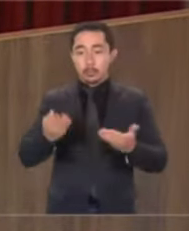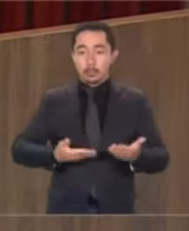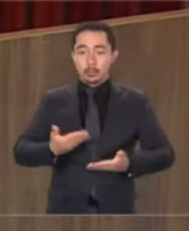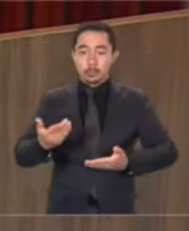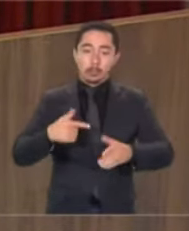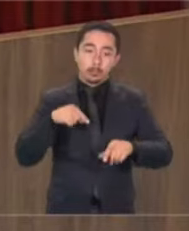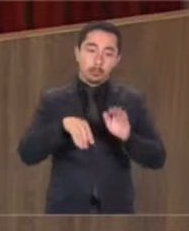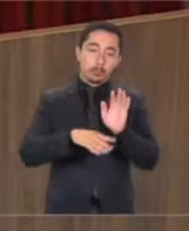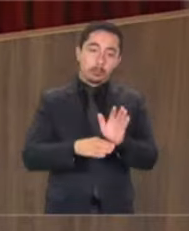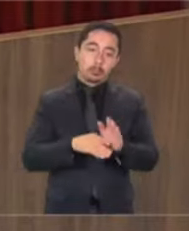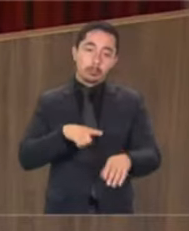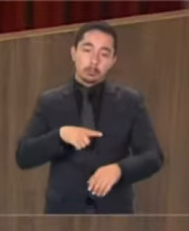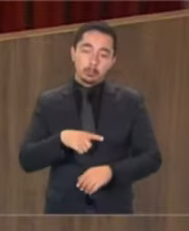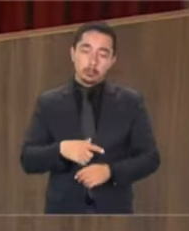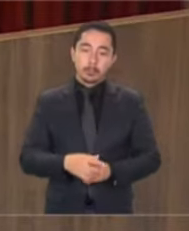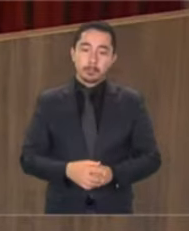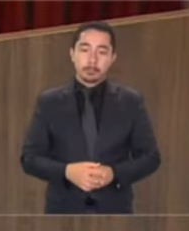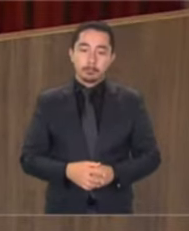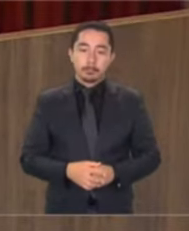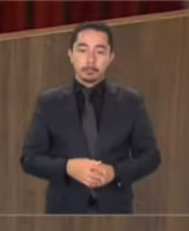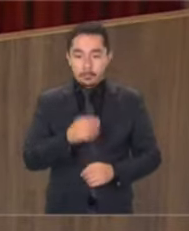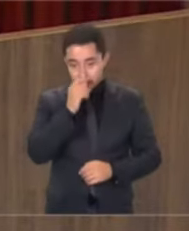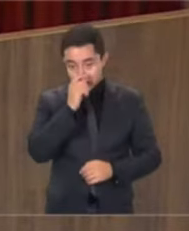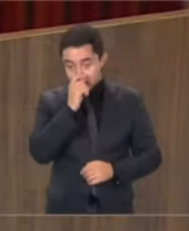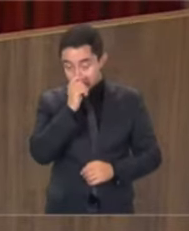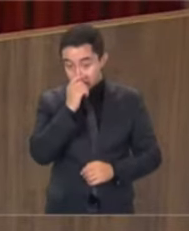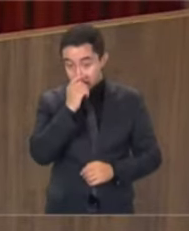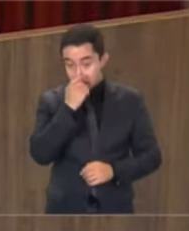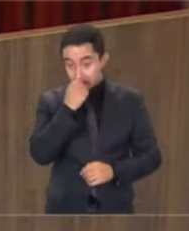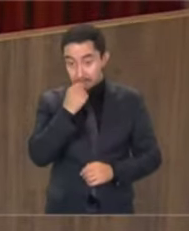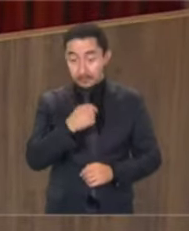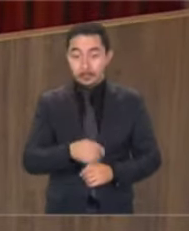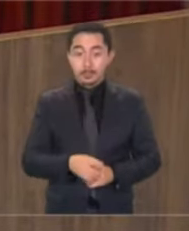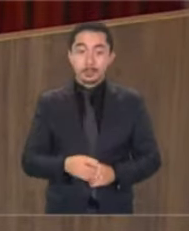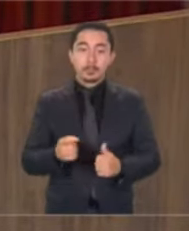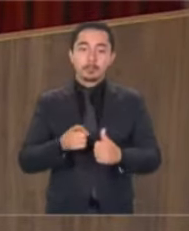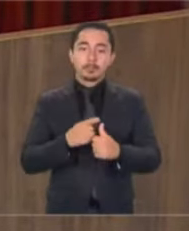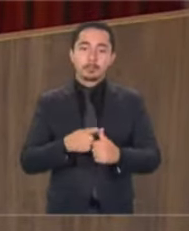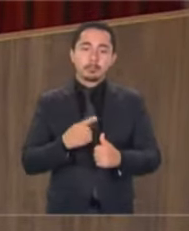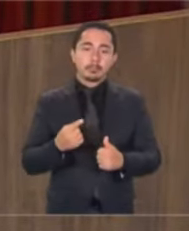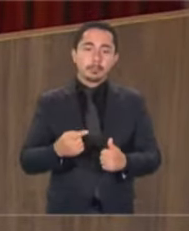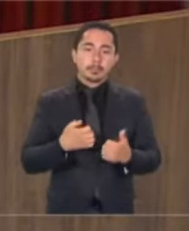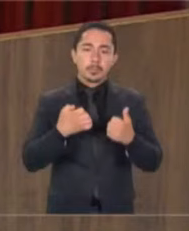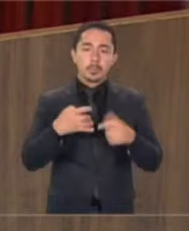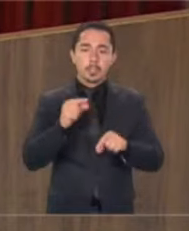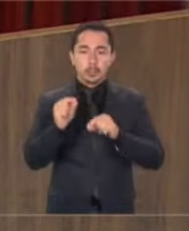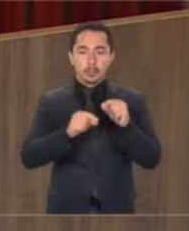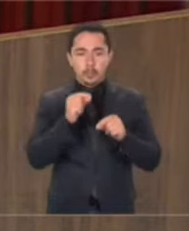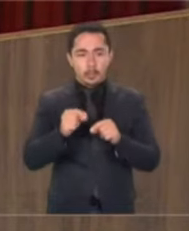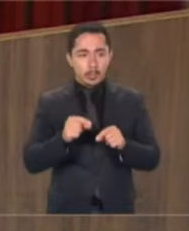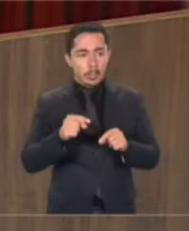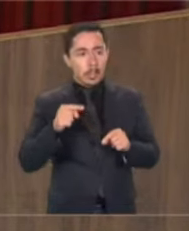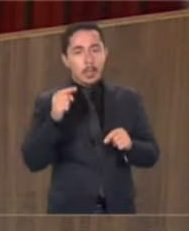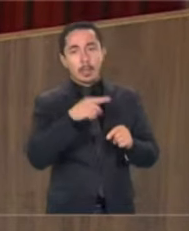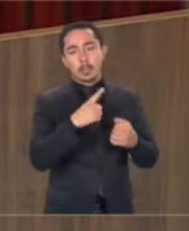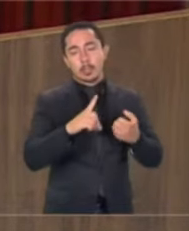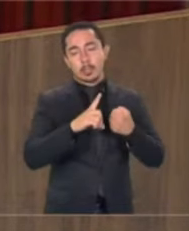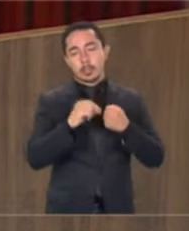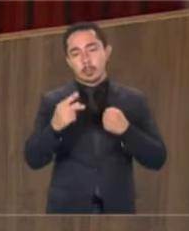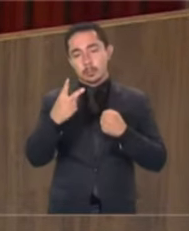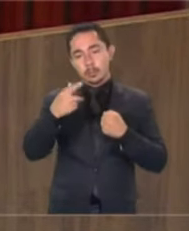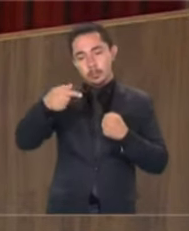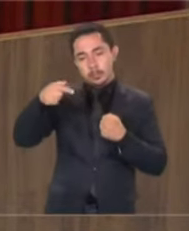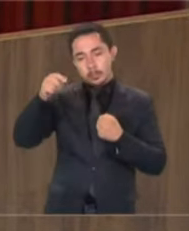que inicialmente gostaria aqui de registrar que não há que se falar em violação do artigo 275 do Código